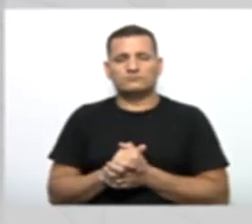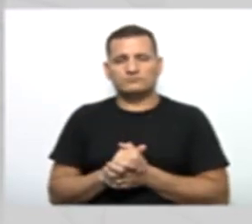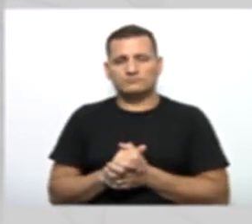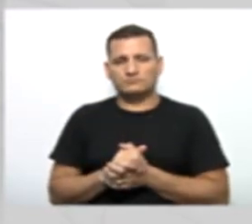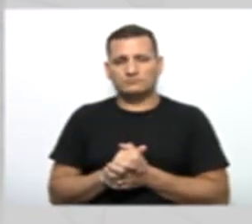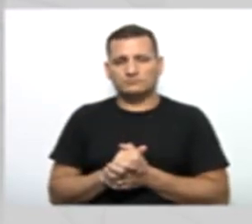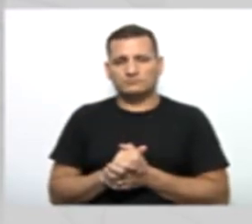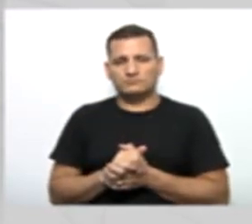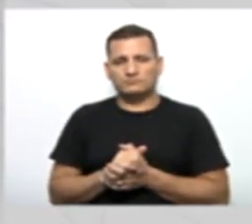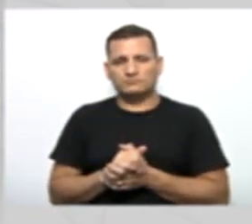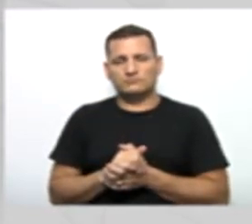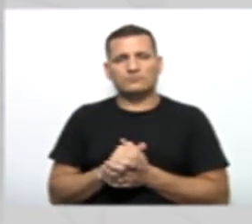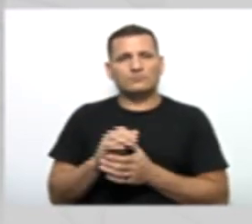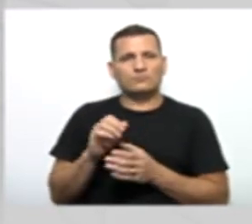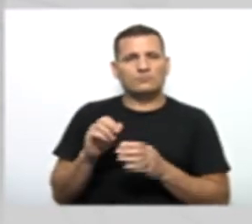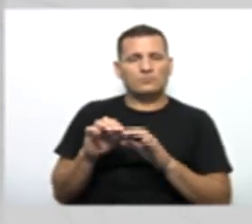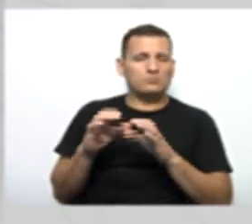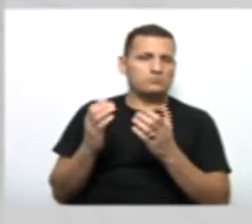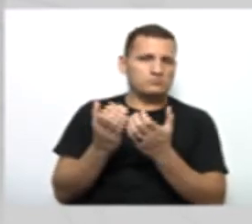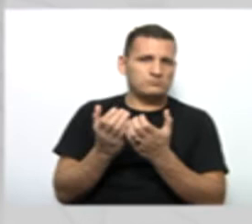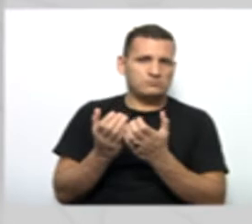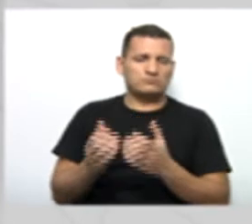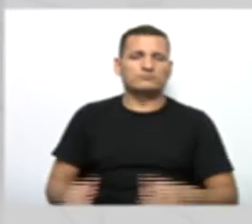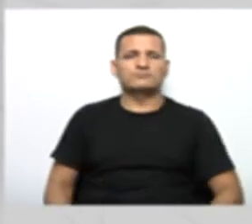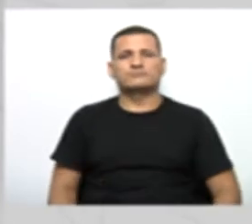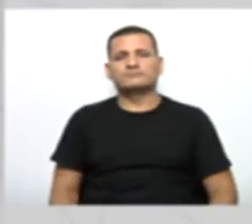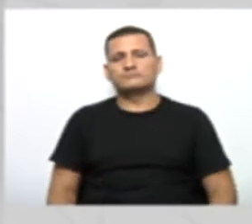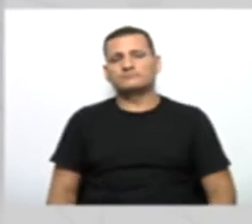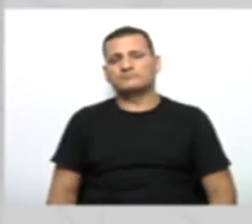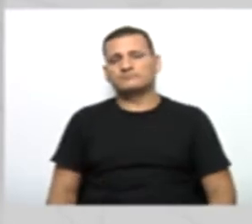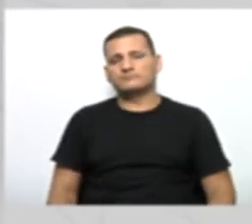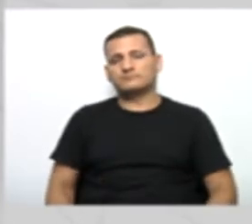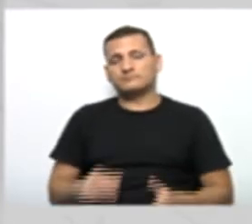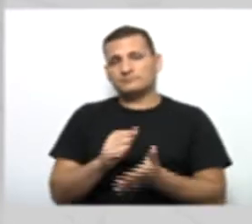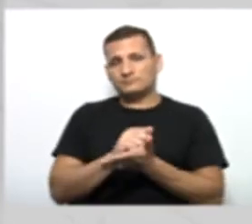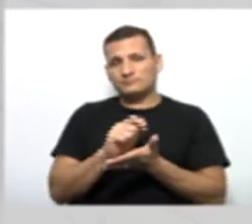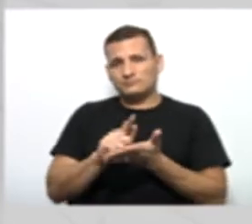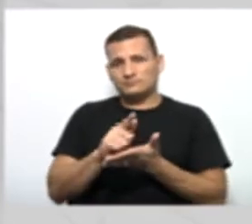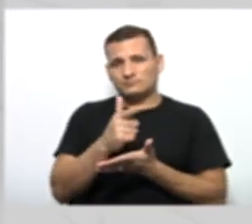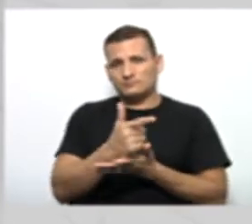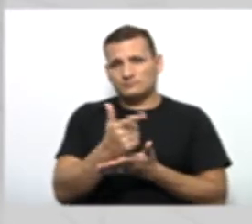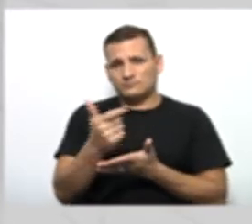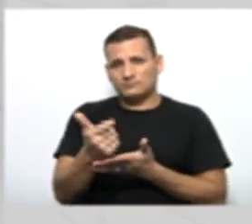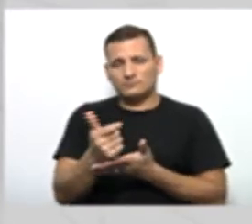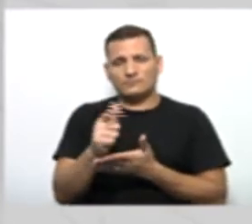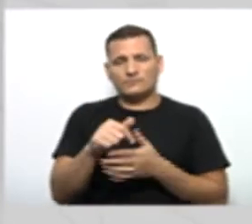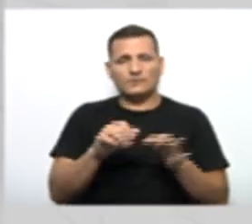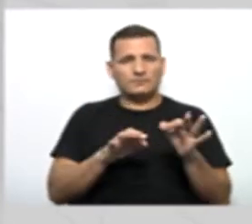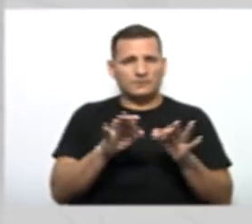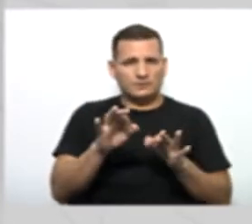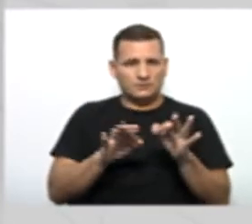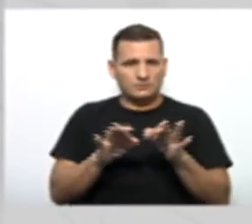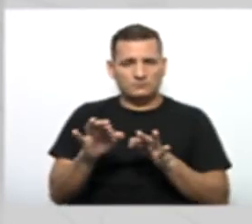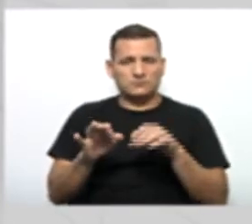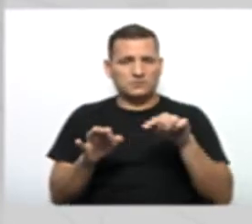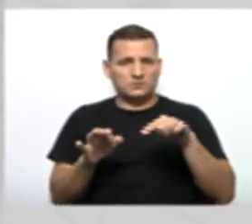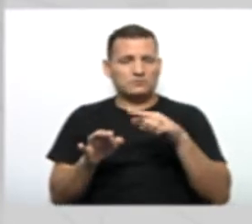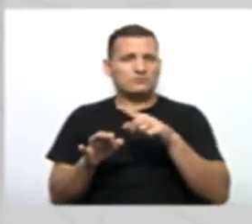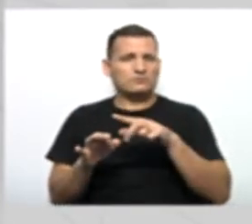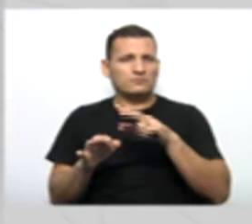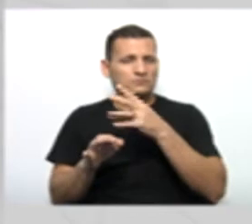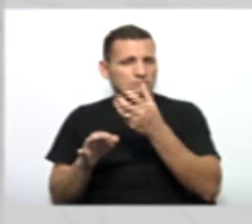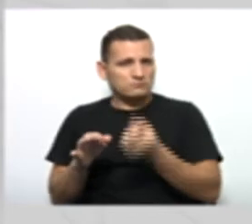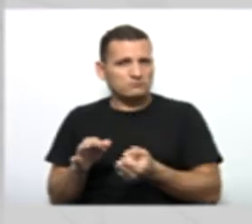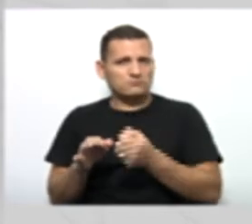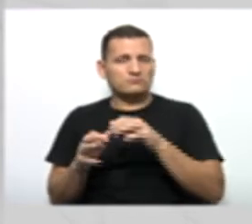ou no âmbito comunitário. Essa Agenda 21 é um plano que vai ser adotado global, ou seja,